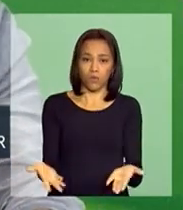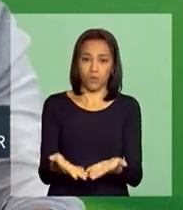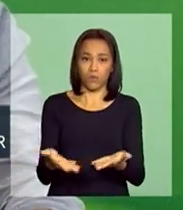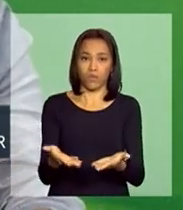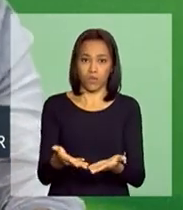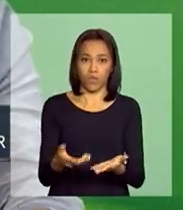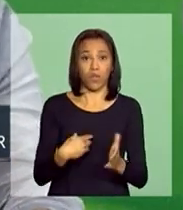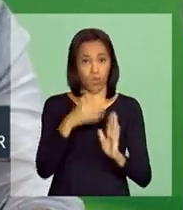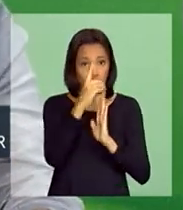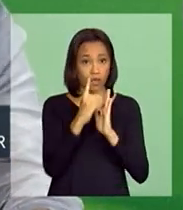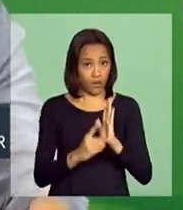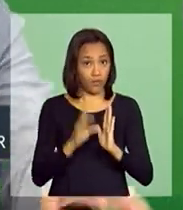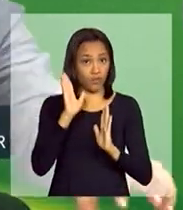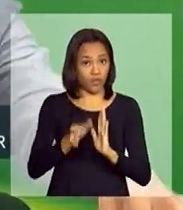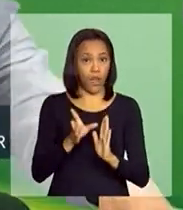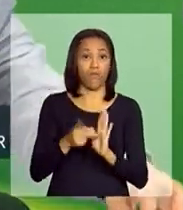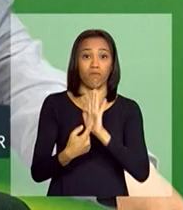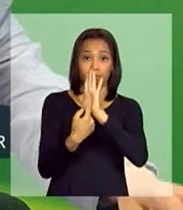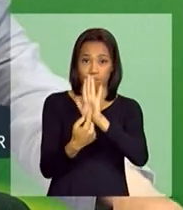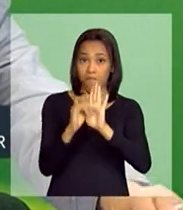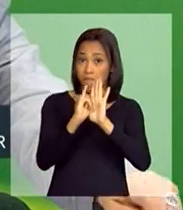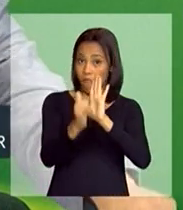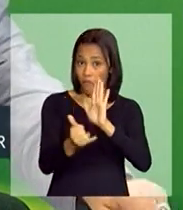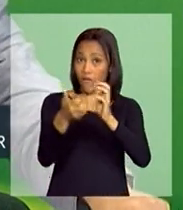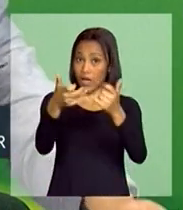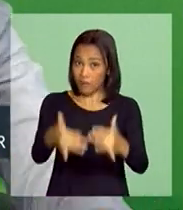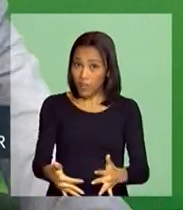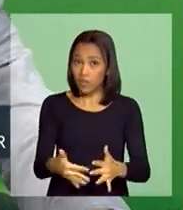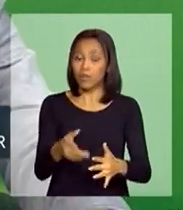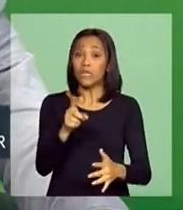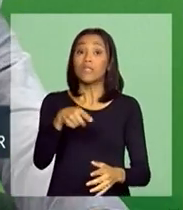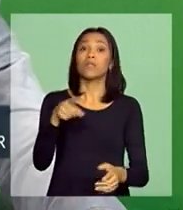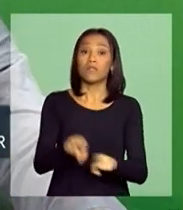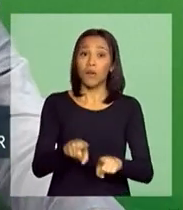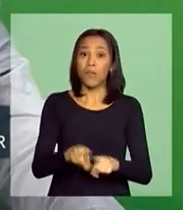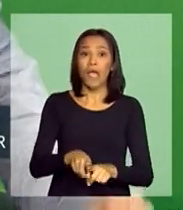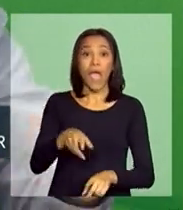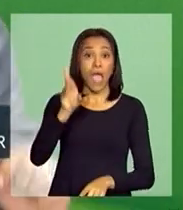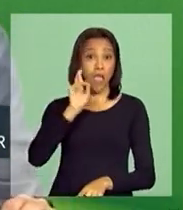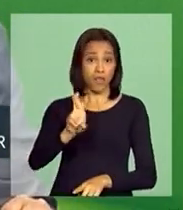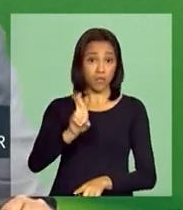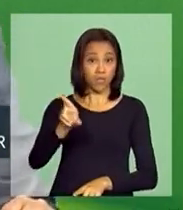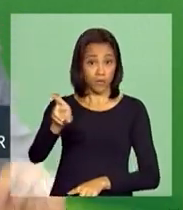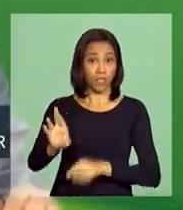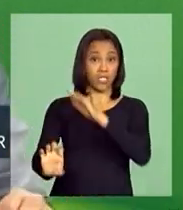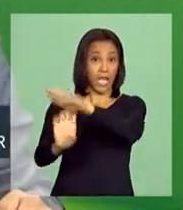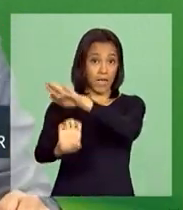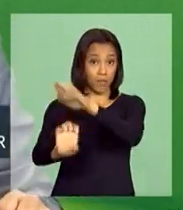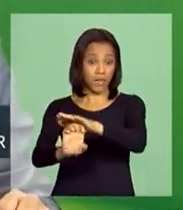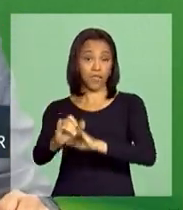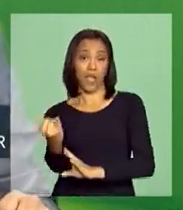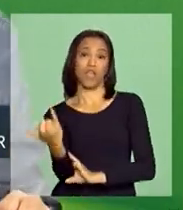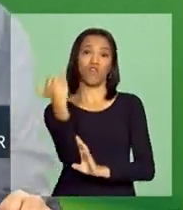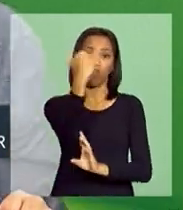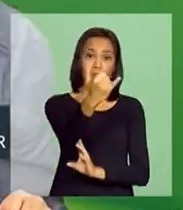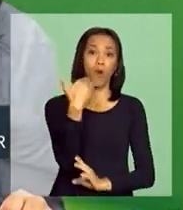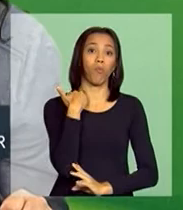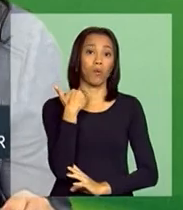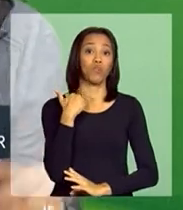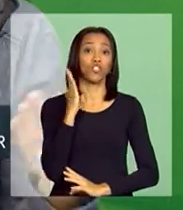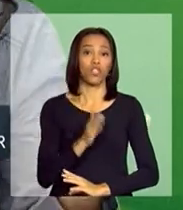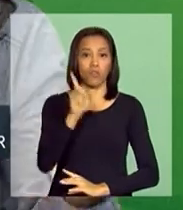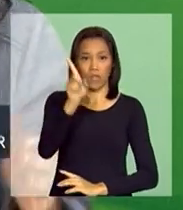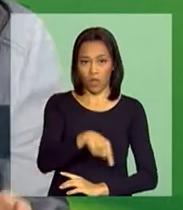o decreto regulamenta isso cria a obrigação para empresa também informar a instituição financeira o